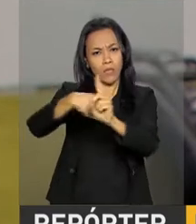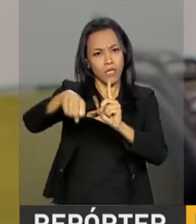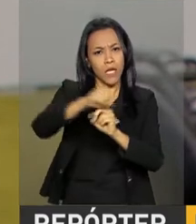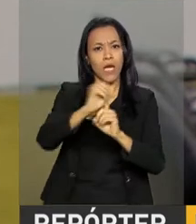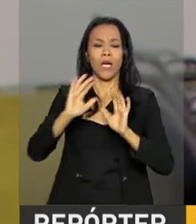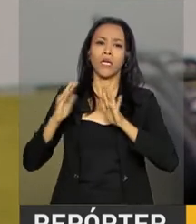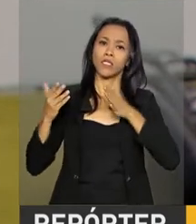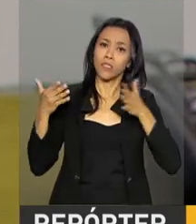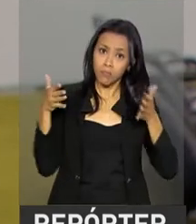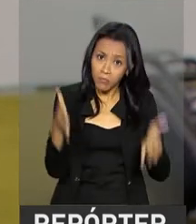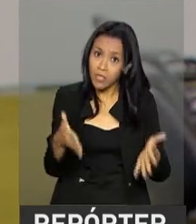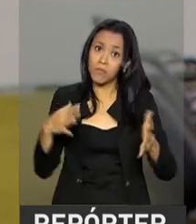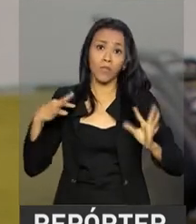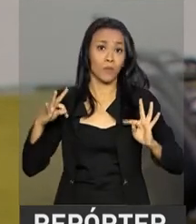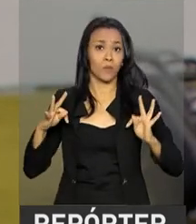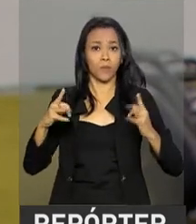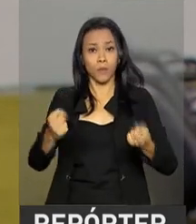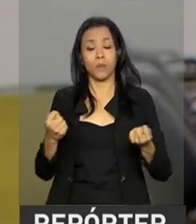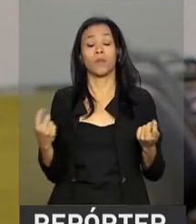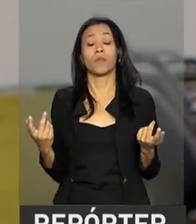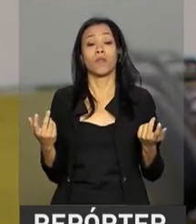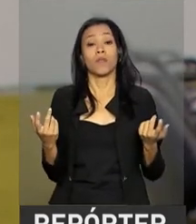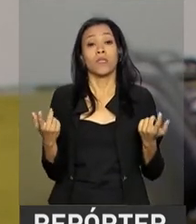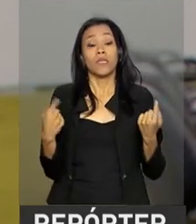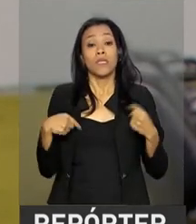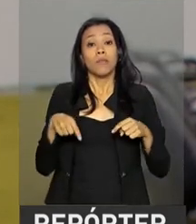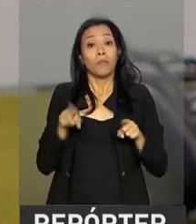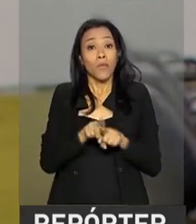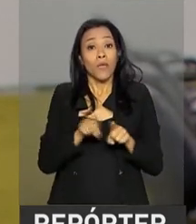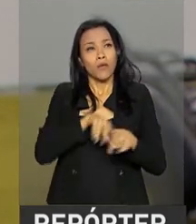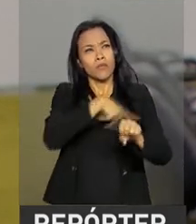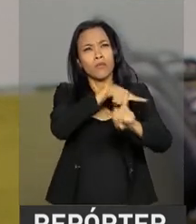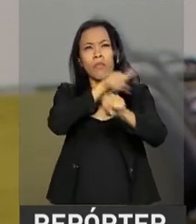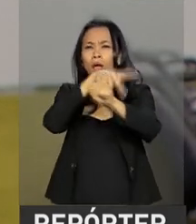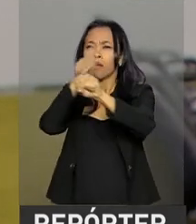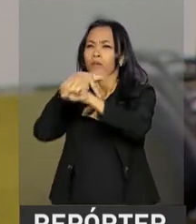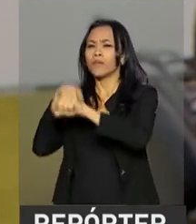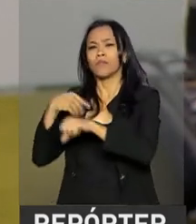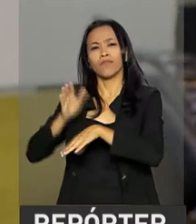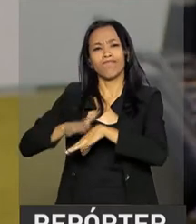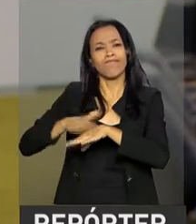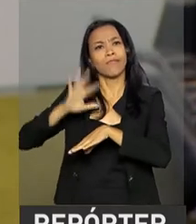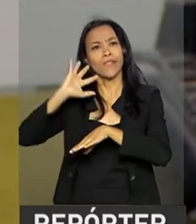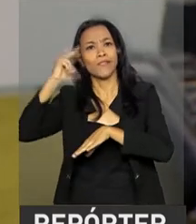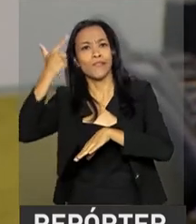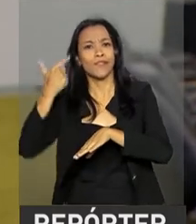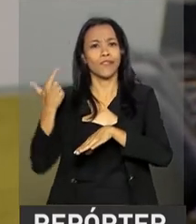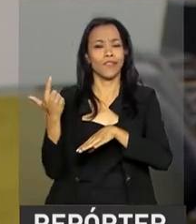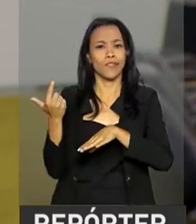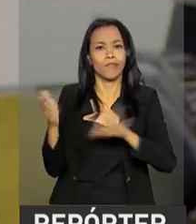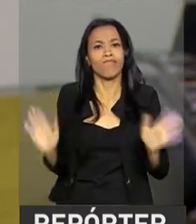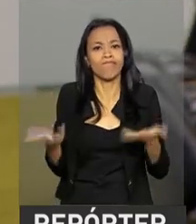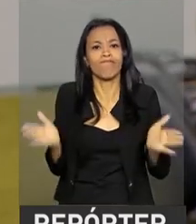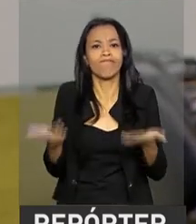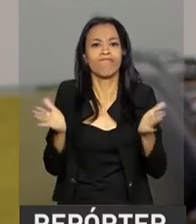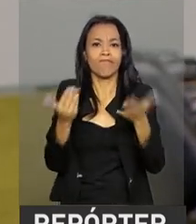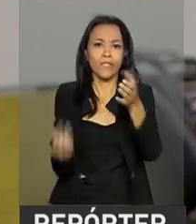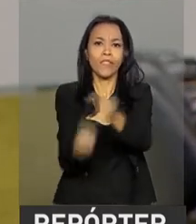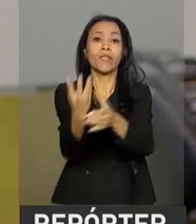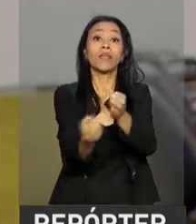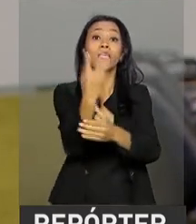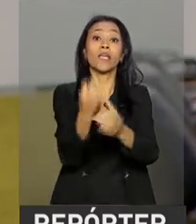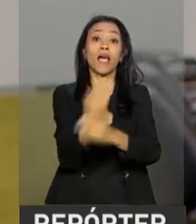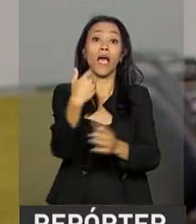planeta mas também de tudo o que os países têm que decidir investir em fazer as políticas